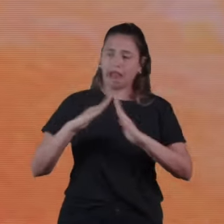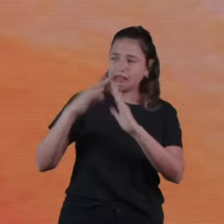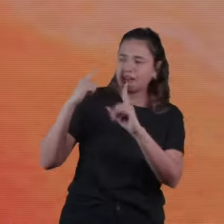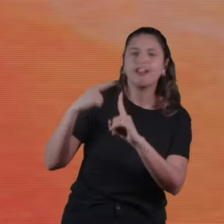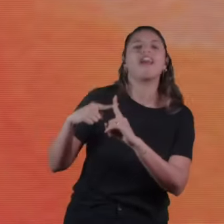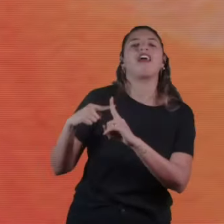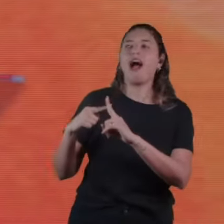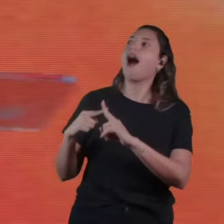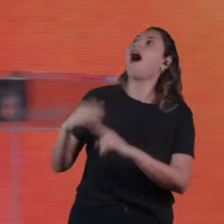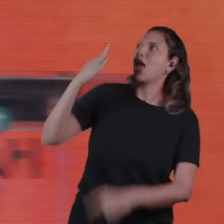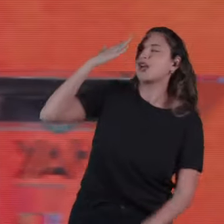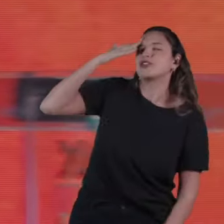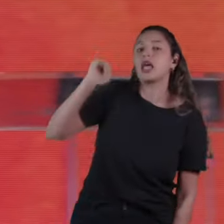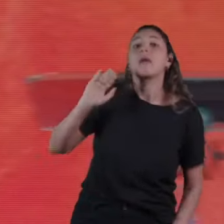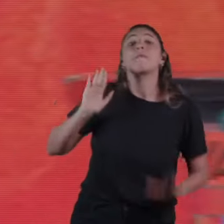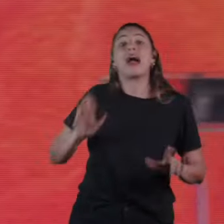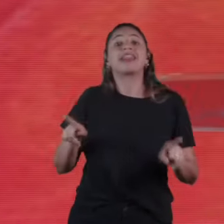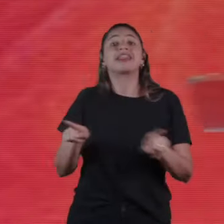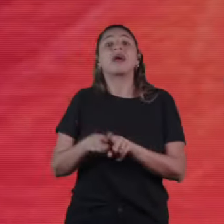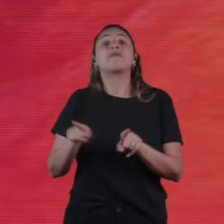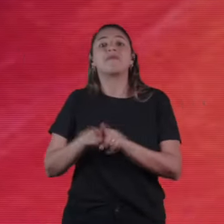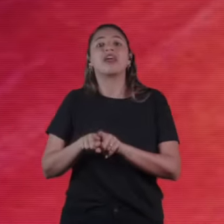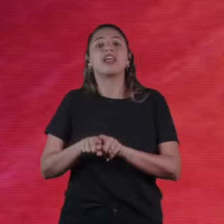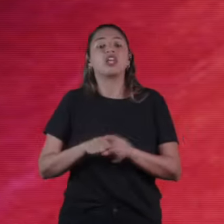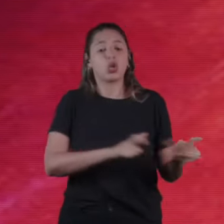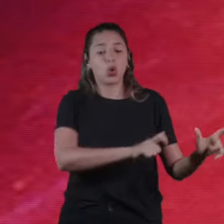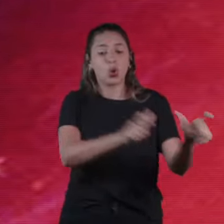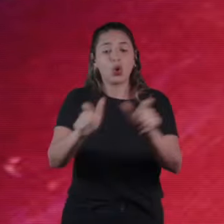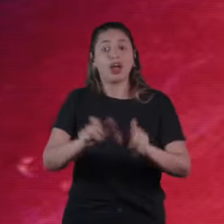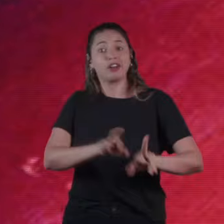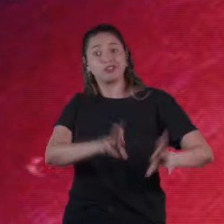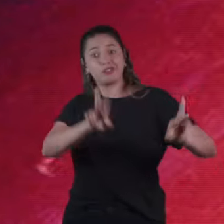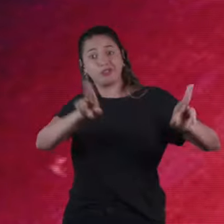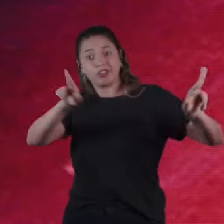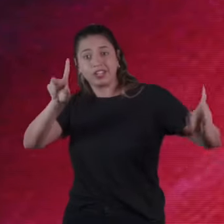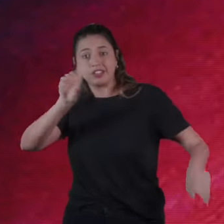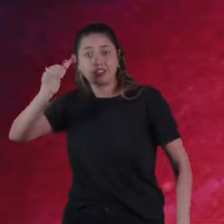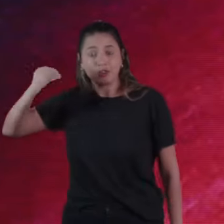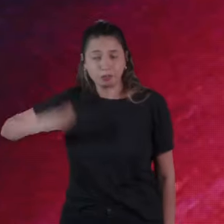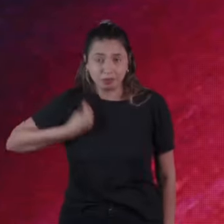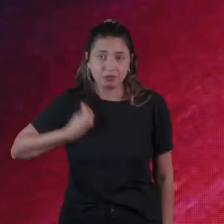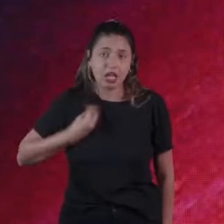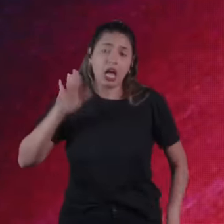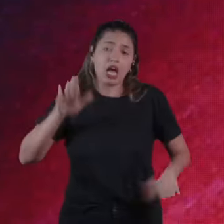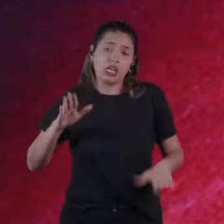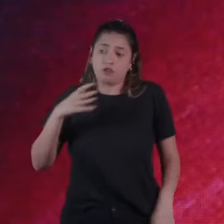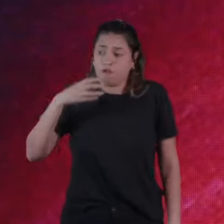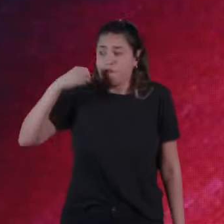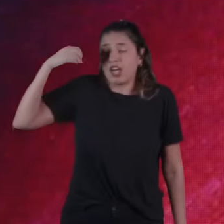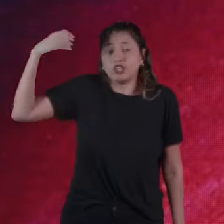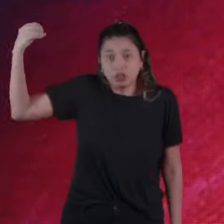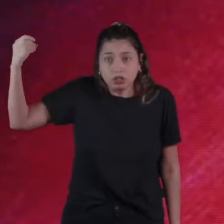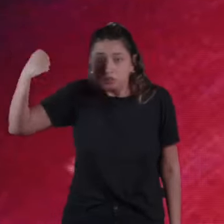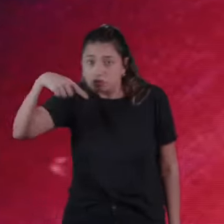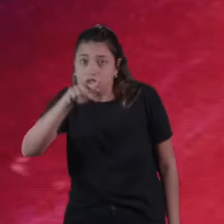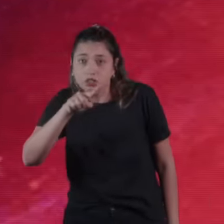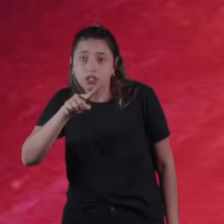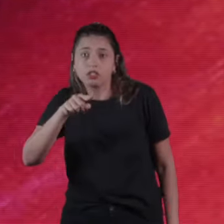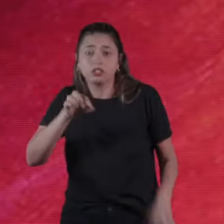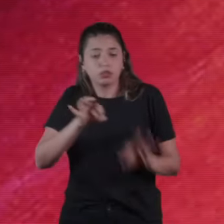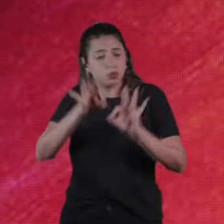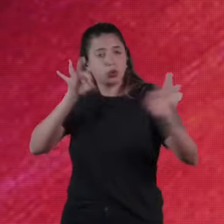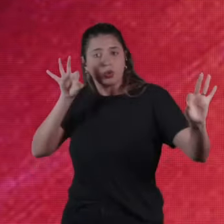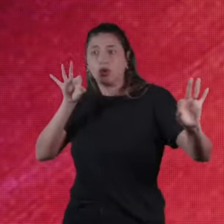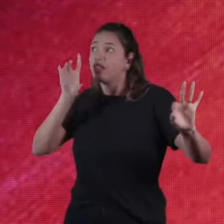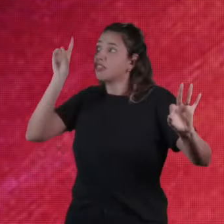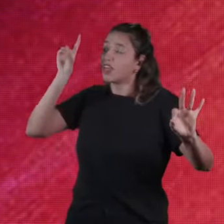de Deus é manifesta, mas Deus é Deus de longe também. Quando você está longe, está viajando, Deus está lá com você. É isso que Jeremias